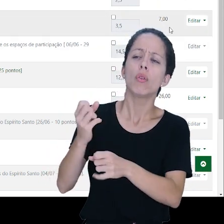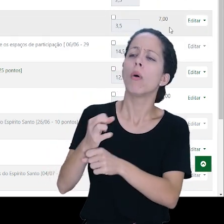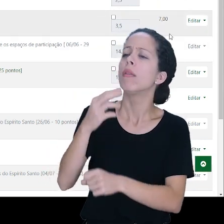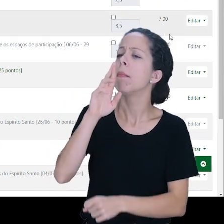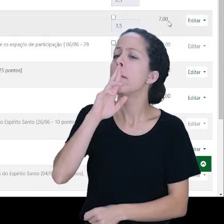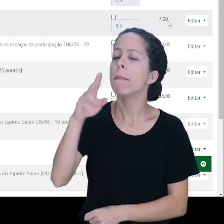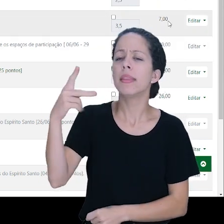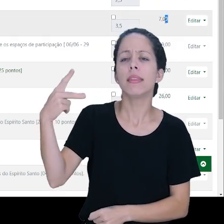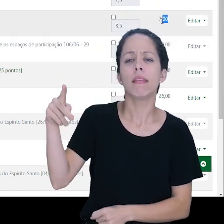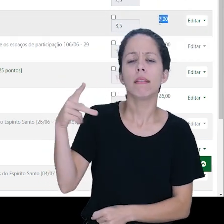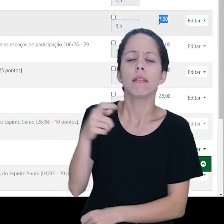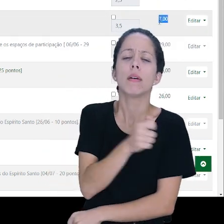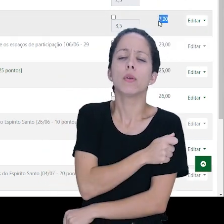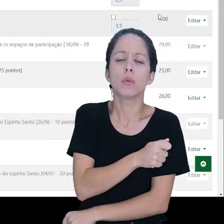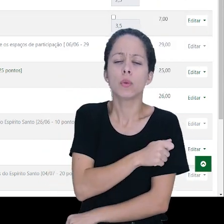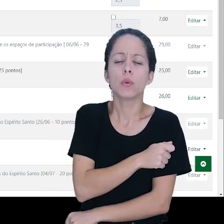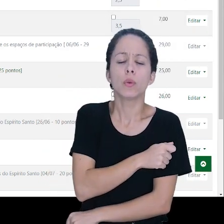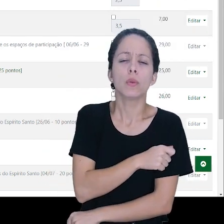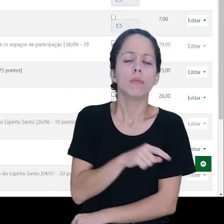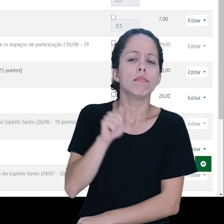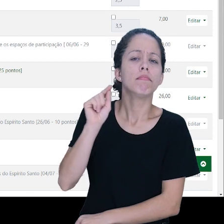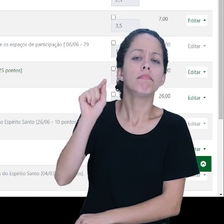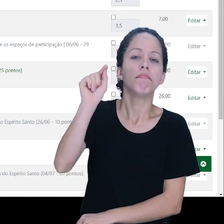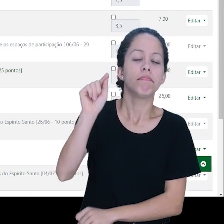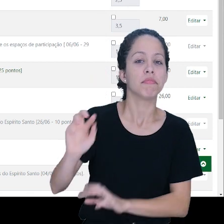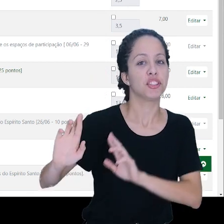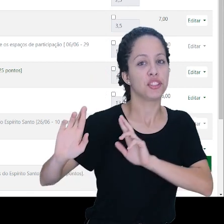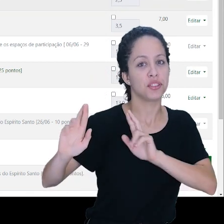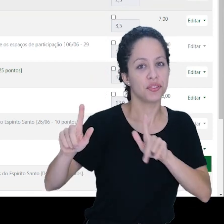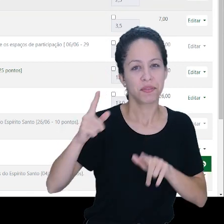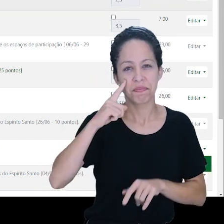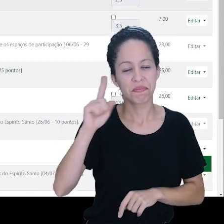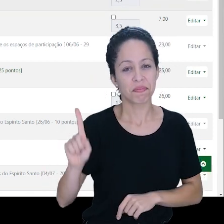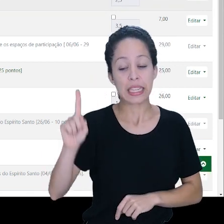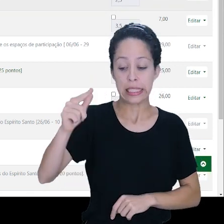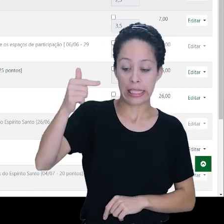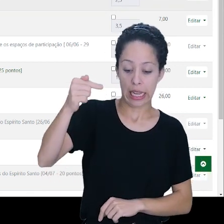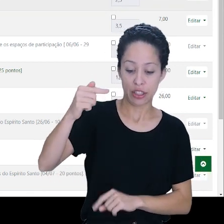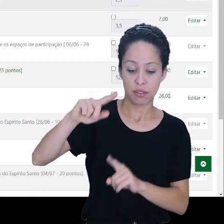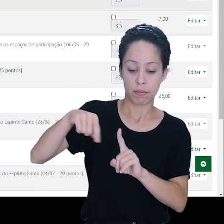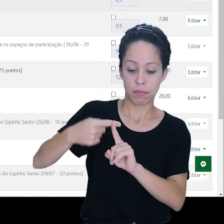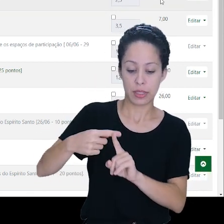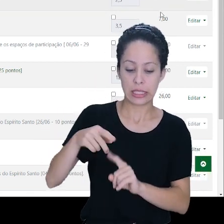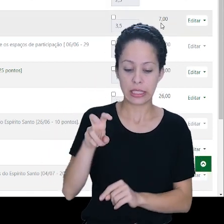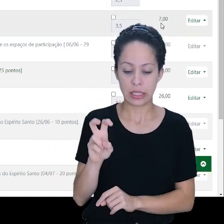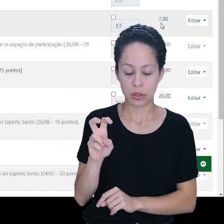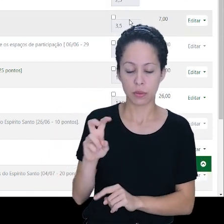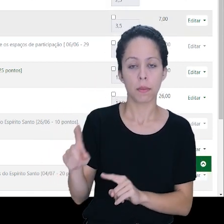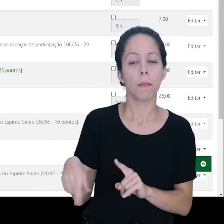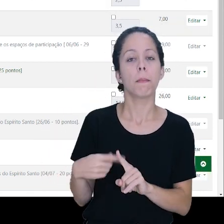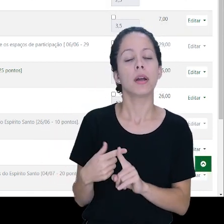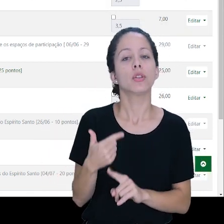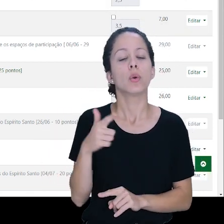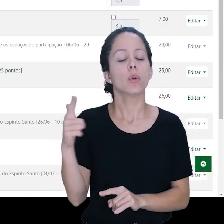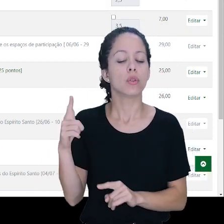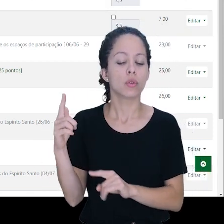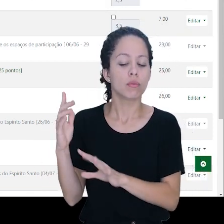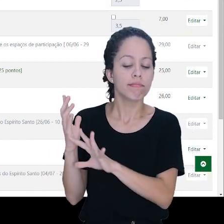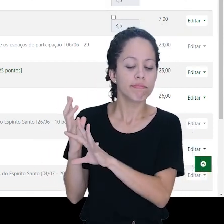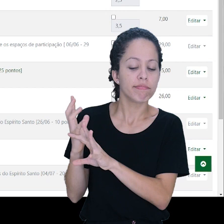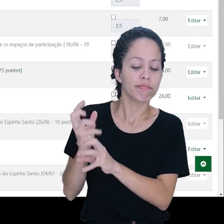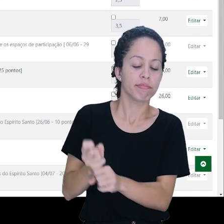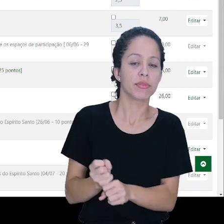nota da oficina de vídeo sete pontos ou seja 10 17 + 5 22 + 7